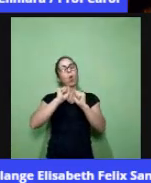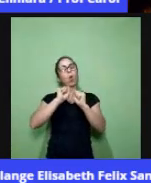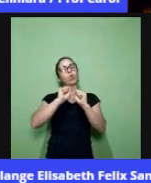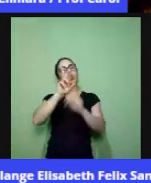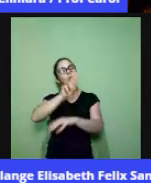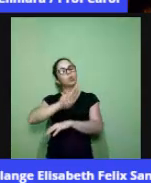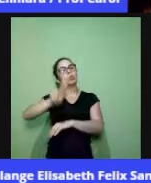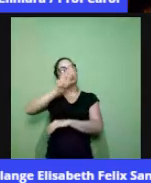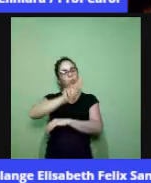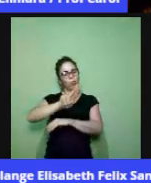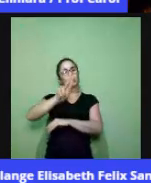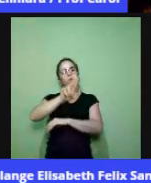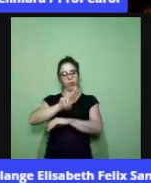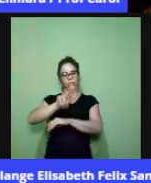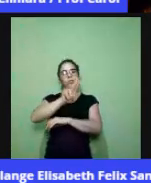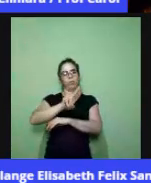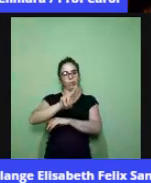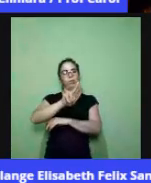tornar